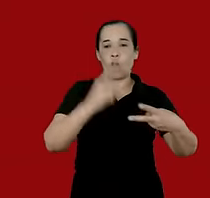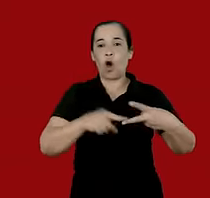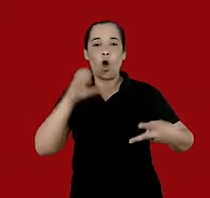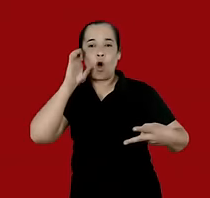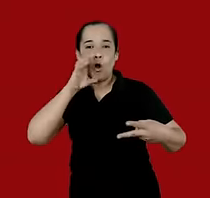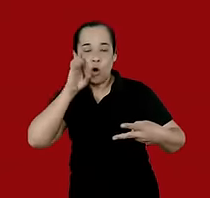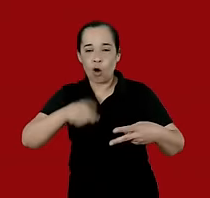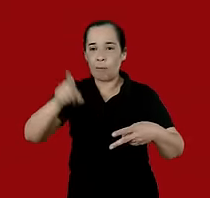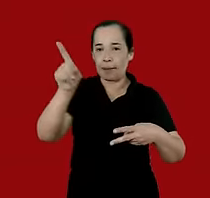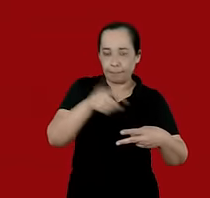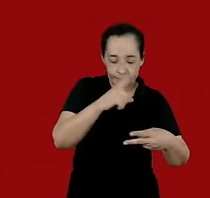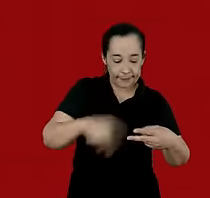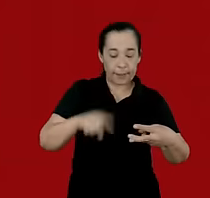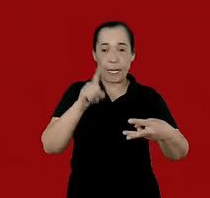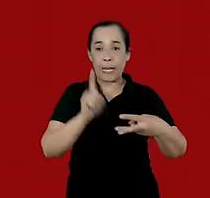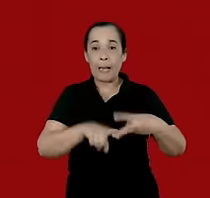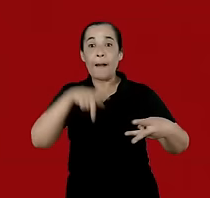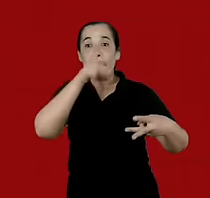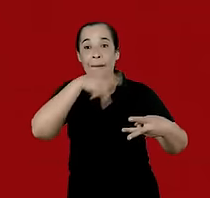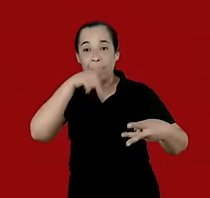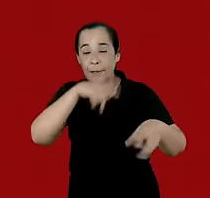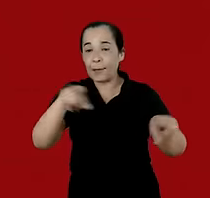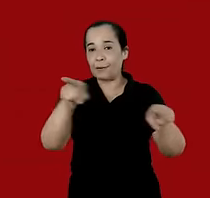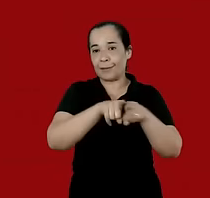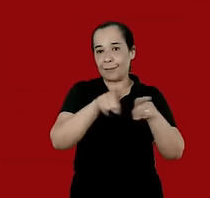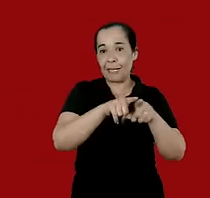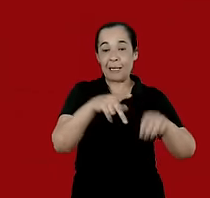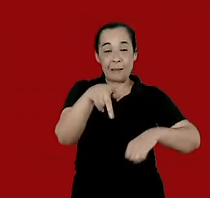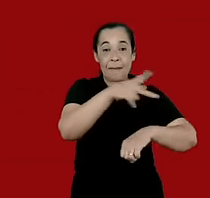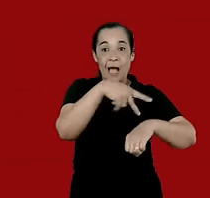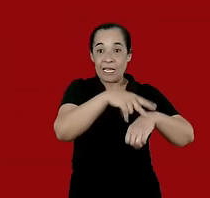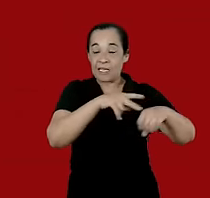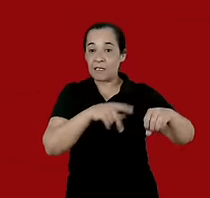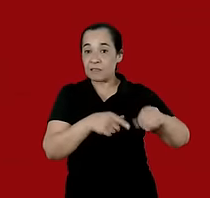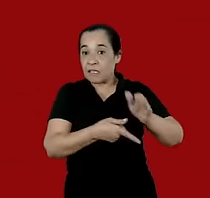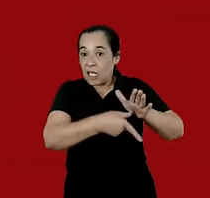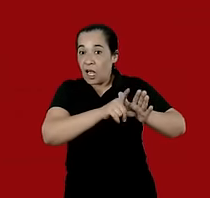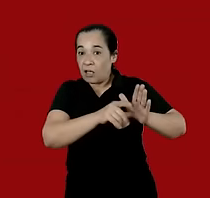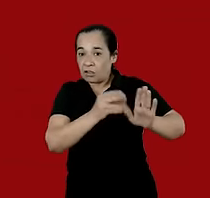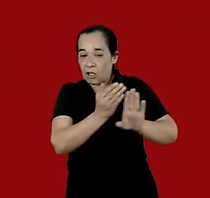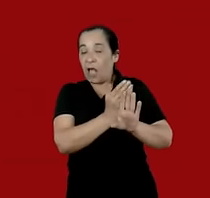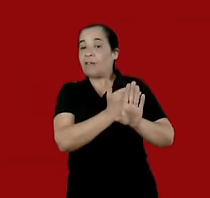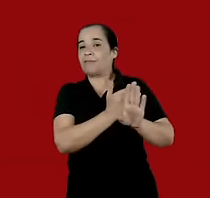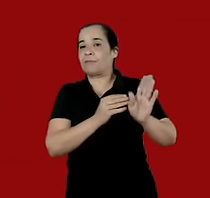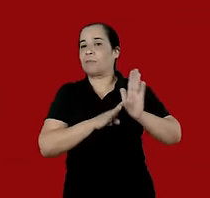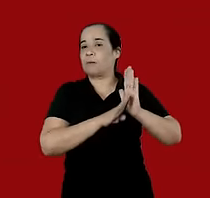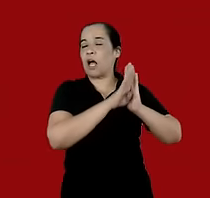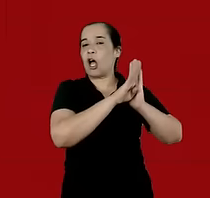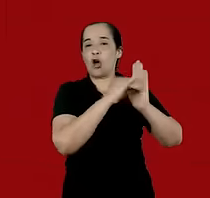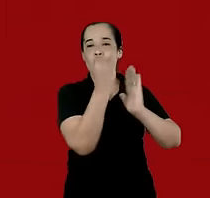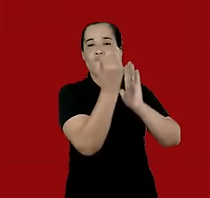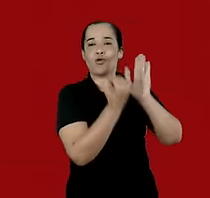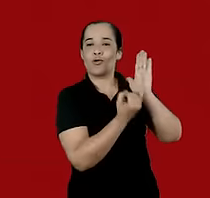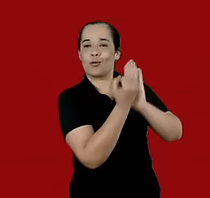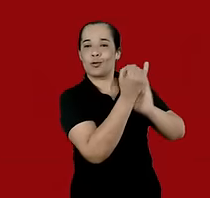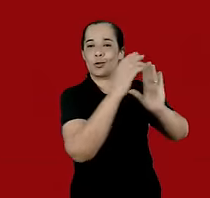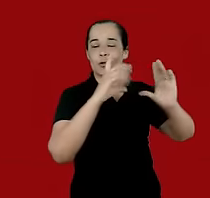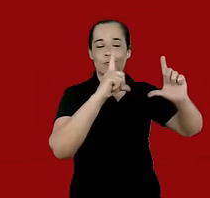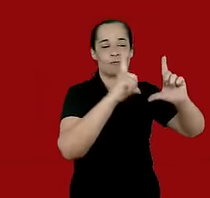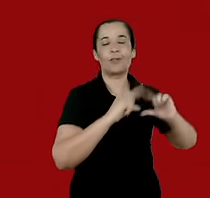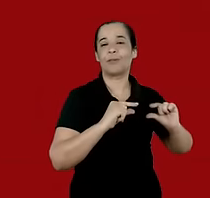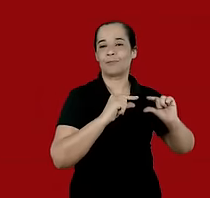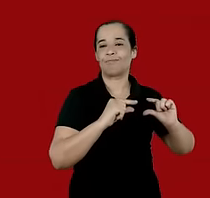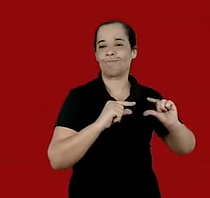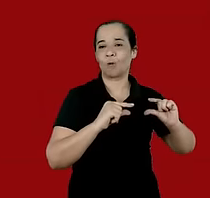ver países que subiram antes já cortando taxa de juros então a gente vê um momento onde a renda fixa